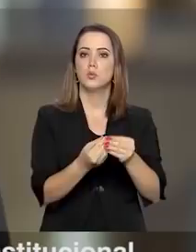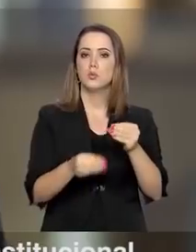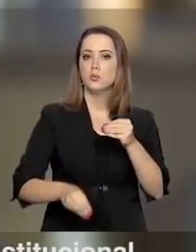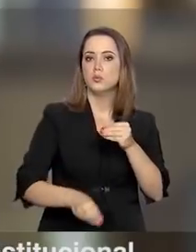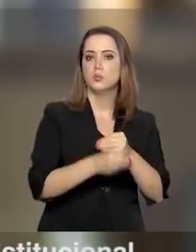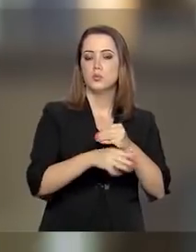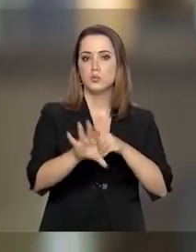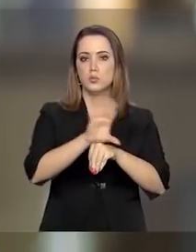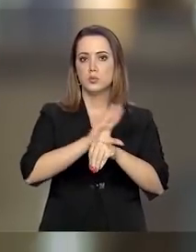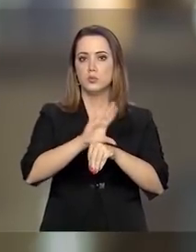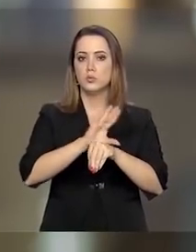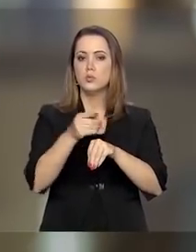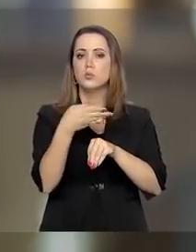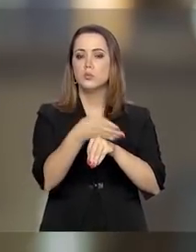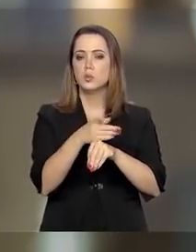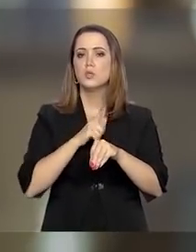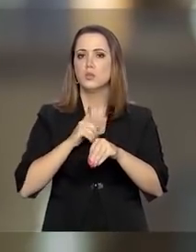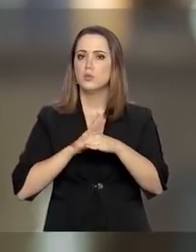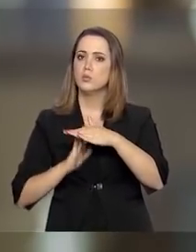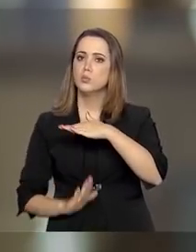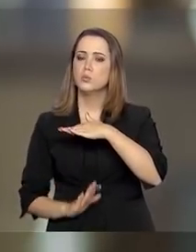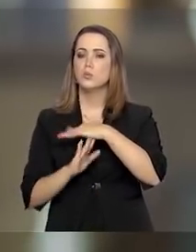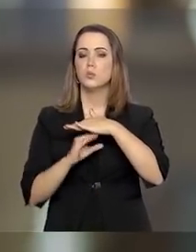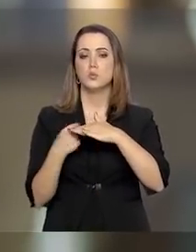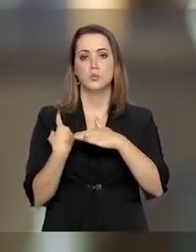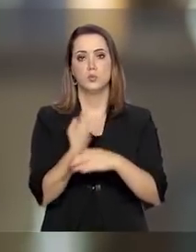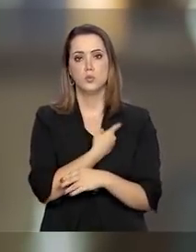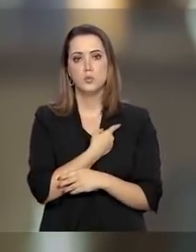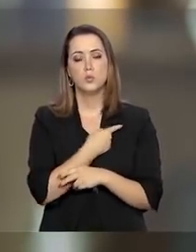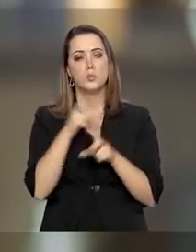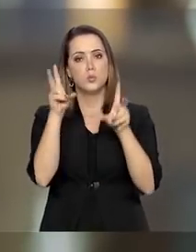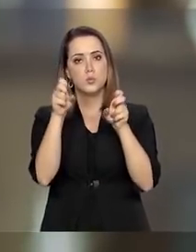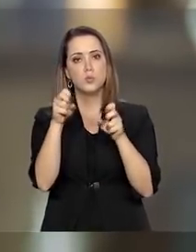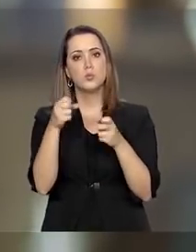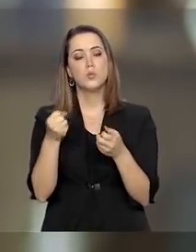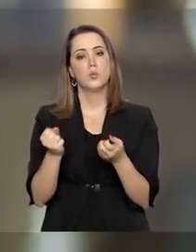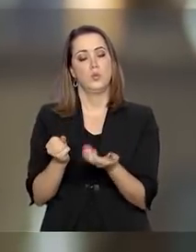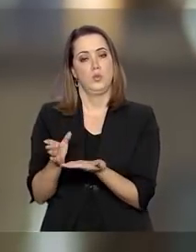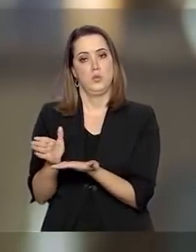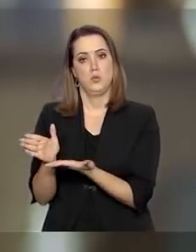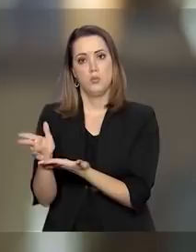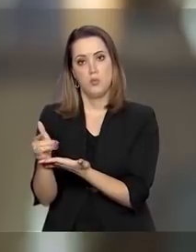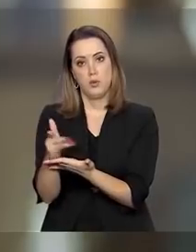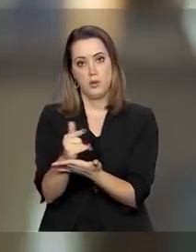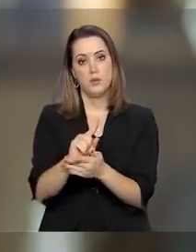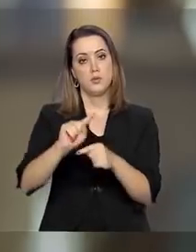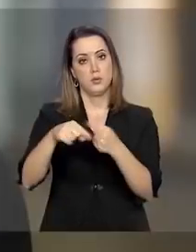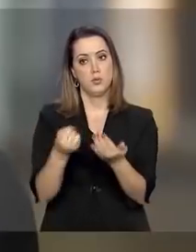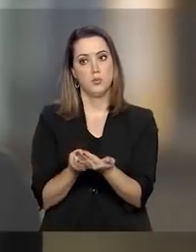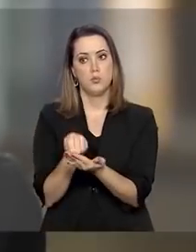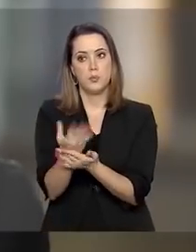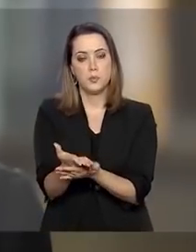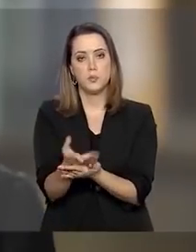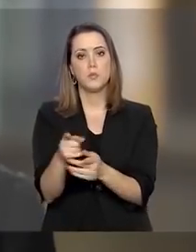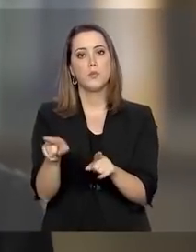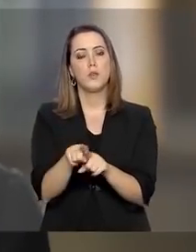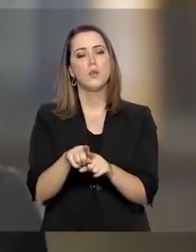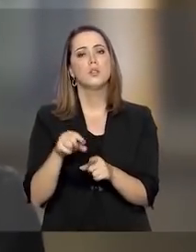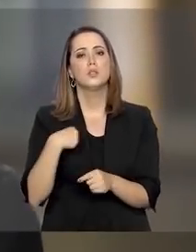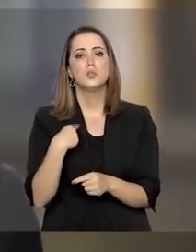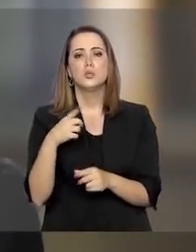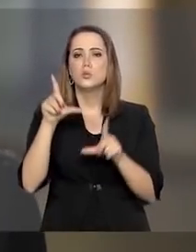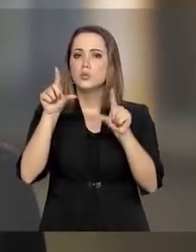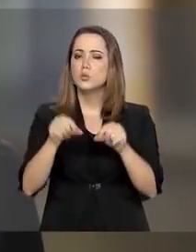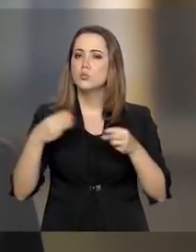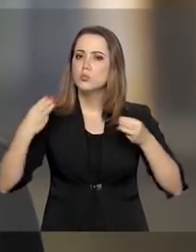constitucional com teto para as despesas públicas nosso lema é gastar apenas o dinheiro que arrecada reduzimos o número de